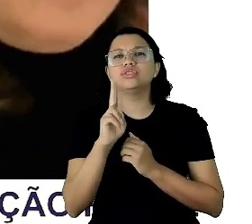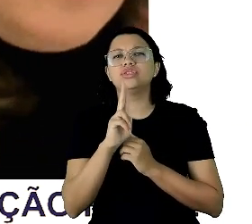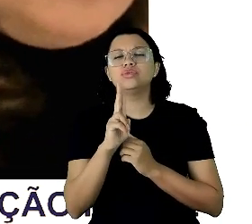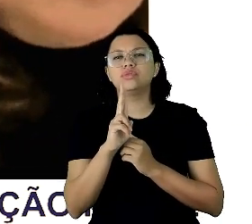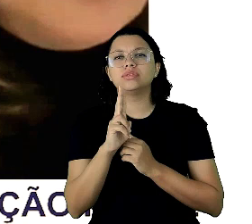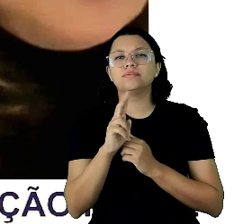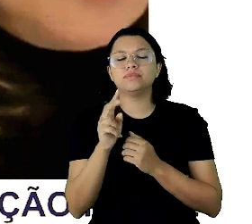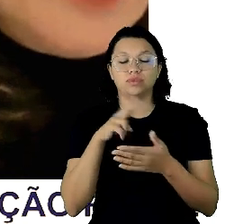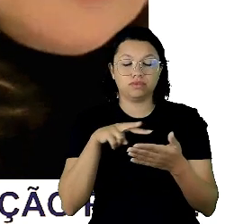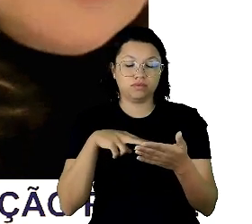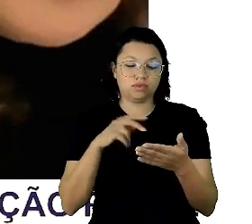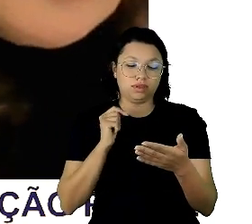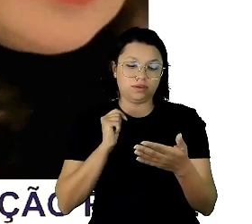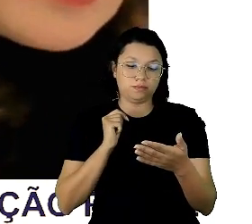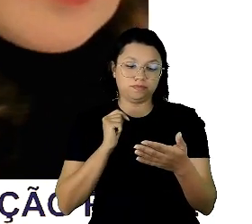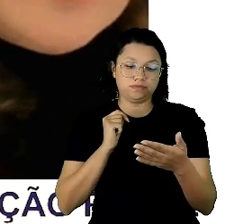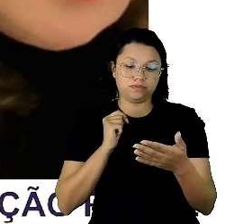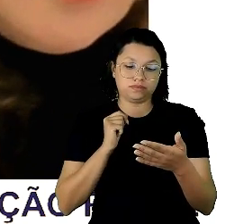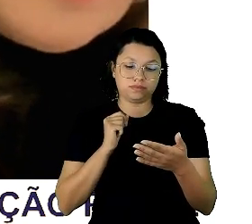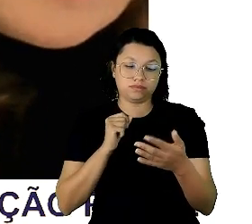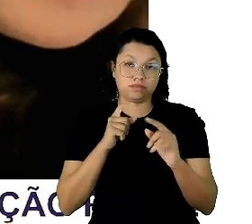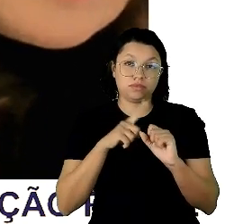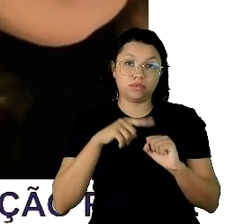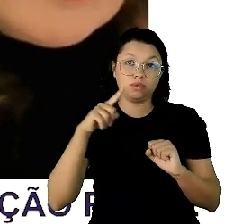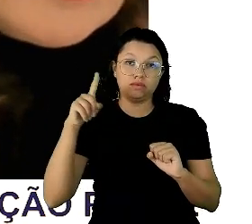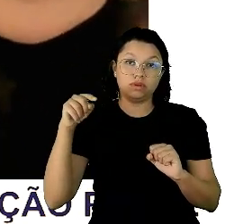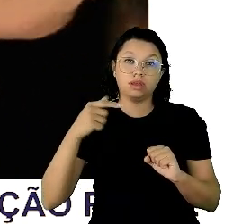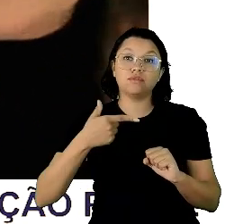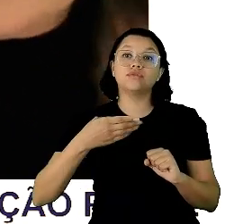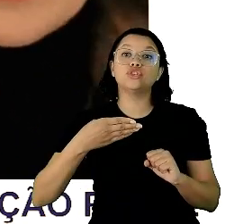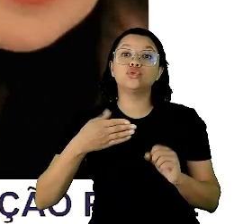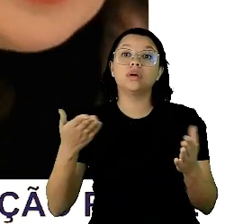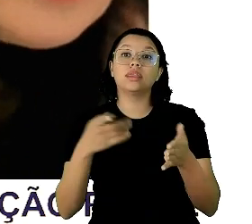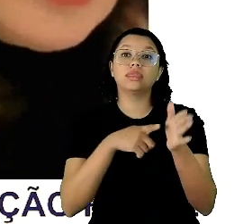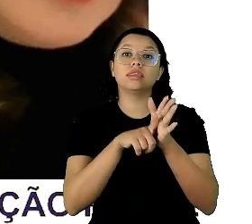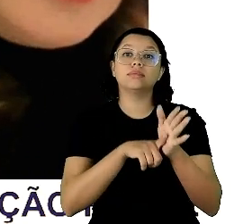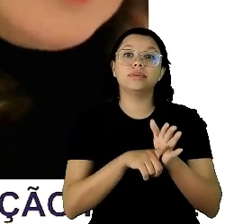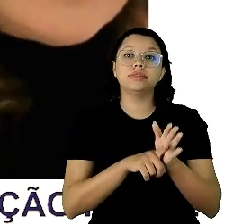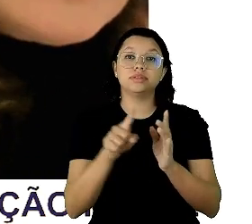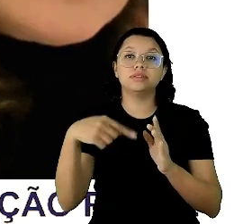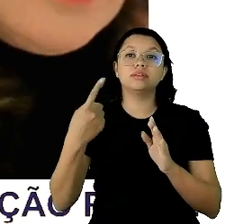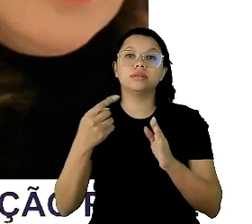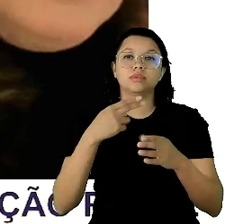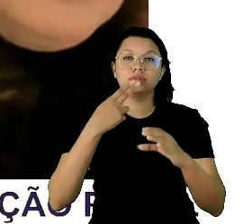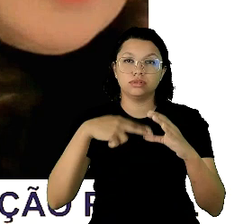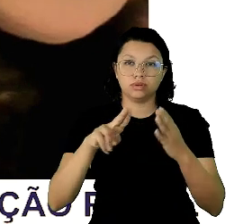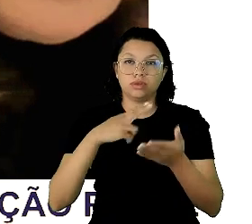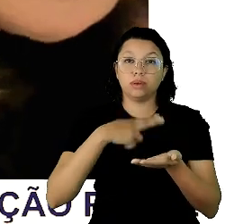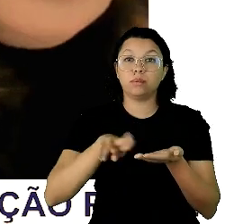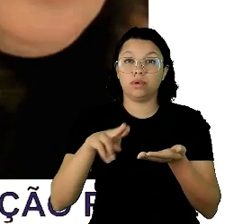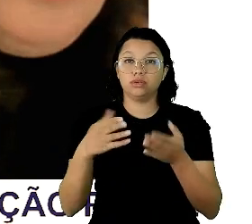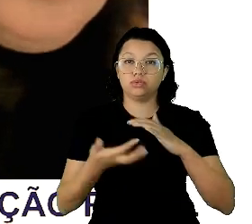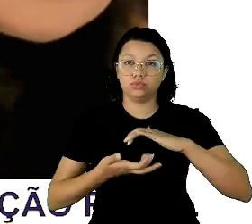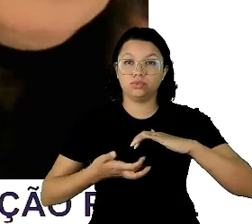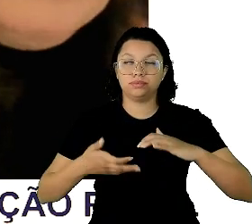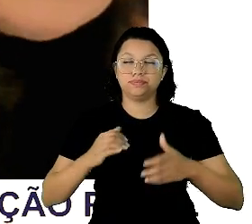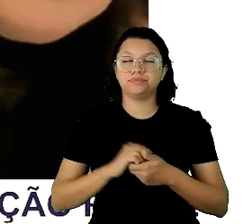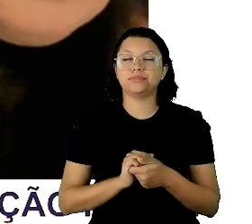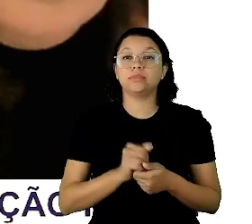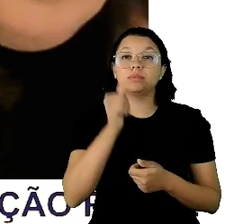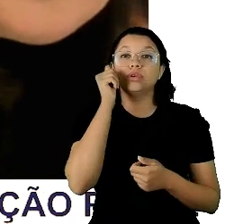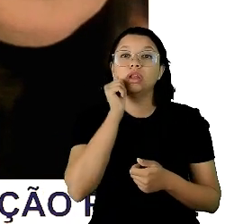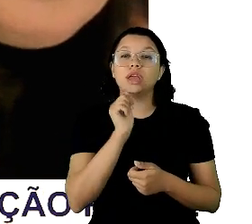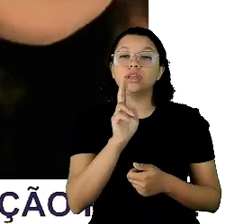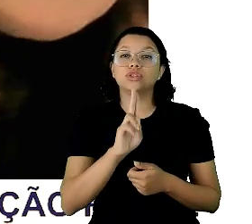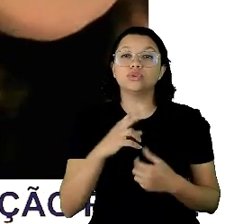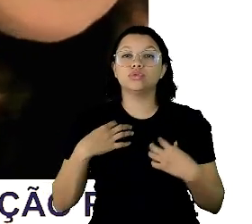um aqui, no gráfico 24 dessa pesquisa, depois eu posso colocar no chat aqui a pesquisa. Mulheres que usam roupas que